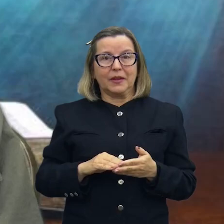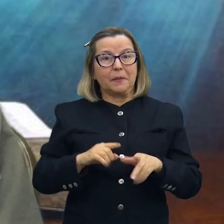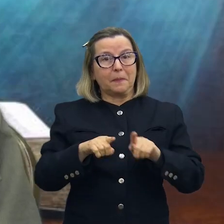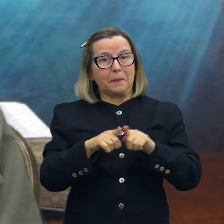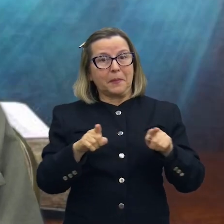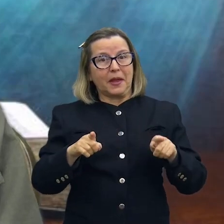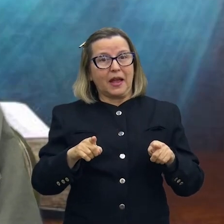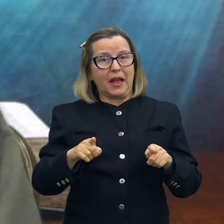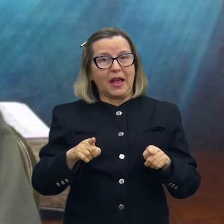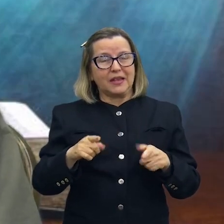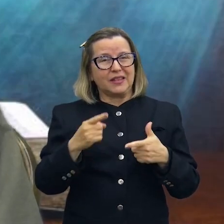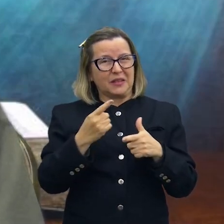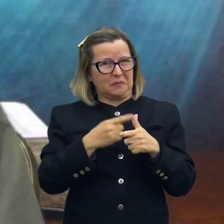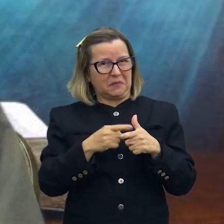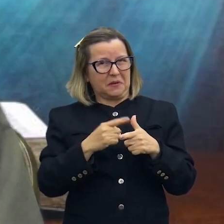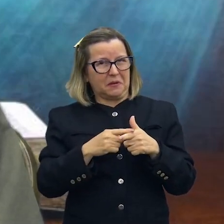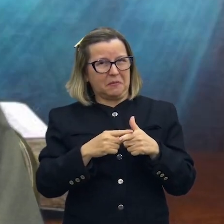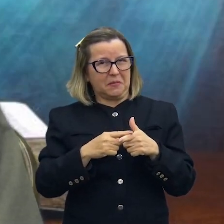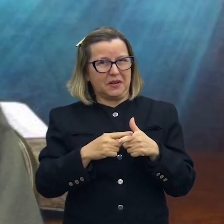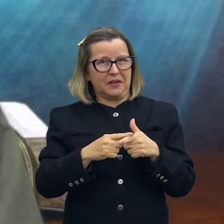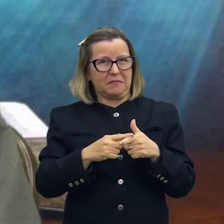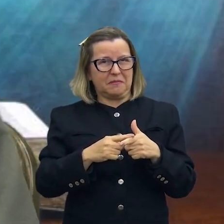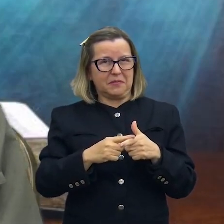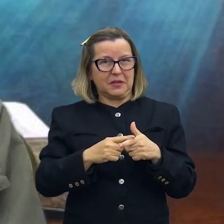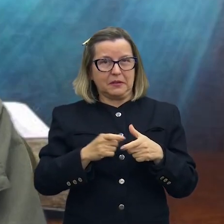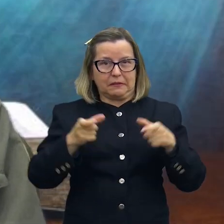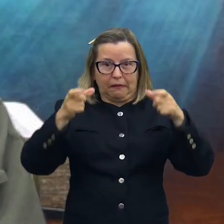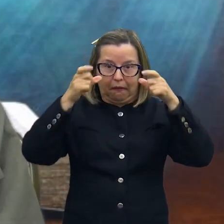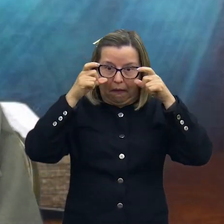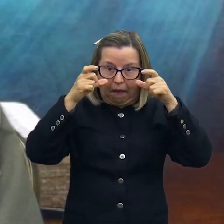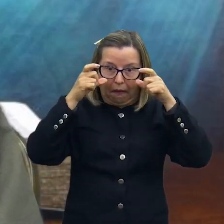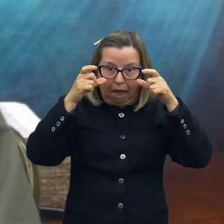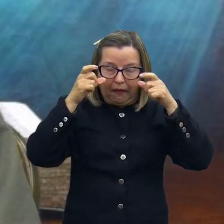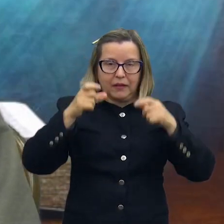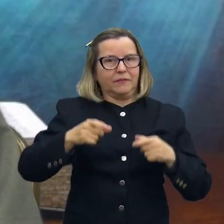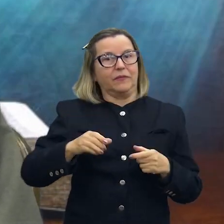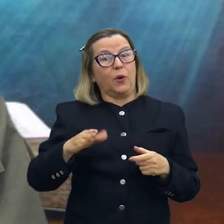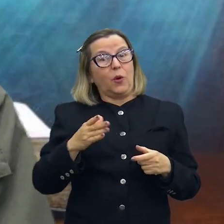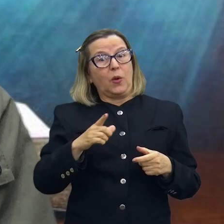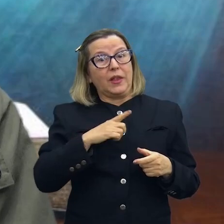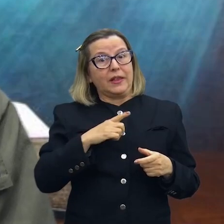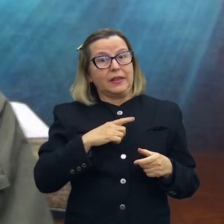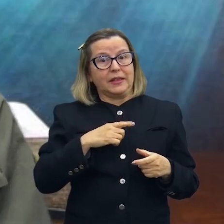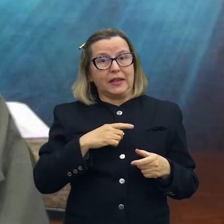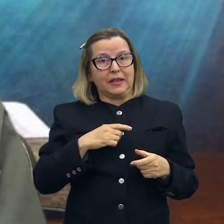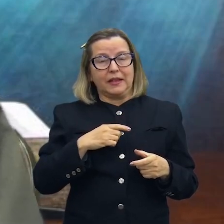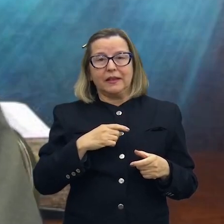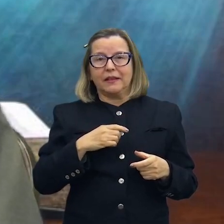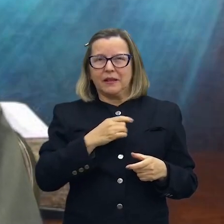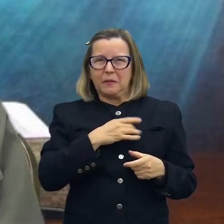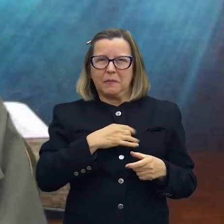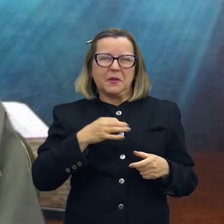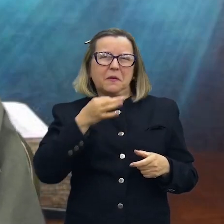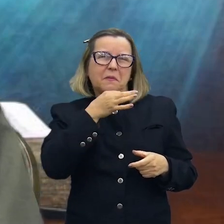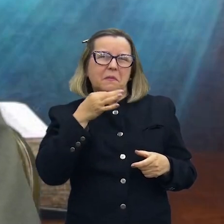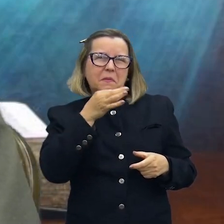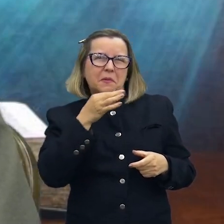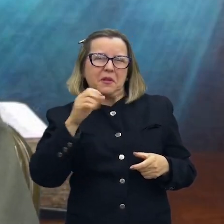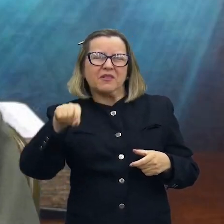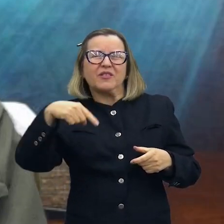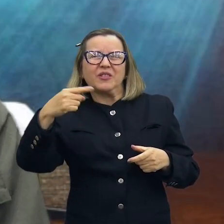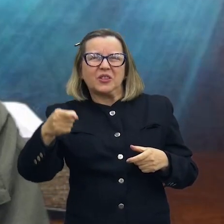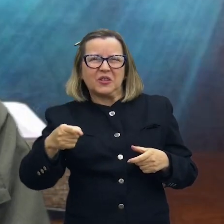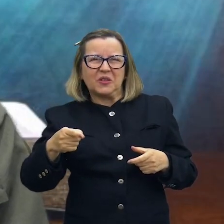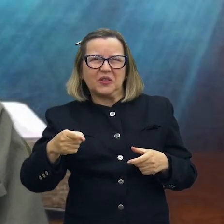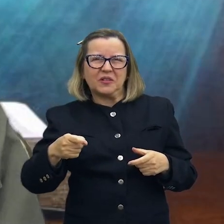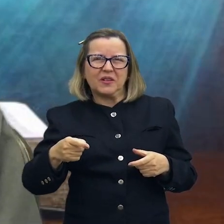outros. Ganância, a pessoa tem medo da opinião dos outros, compra o que não deve, no momento que não deve e